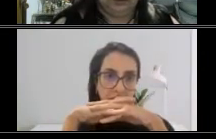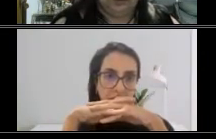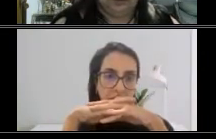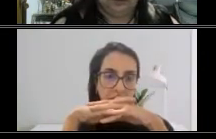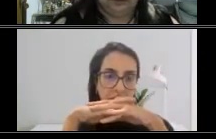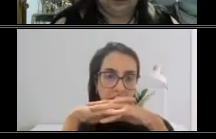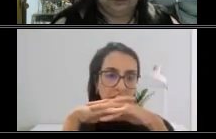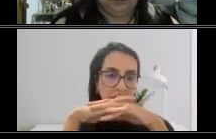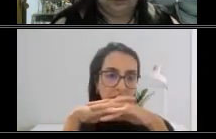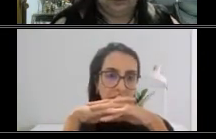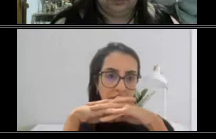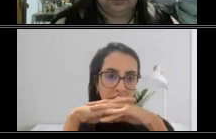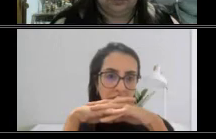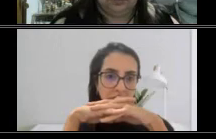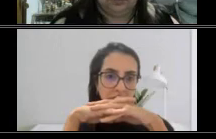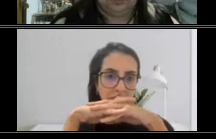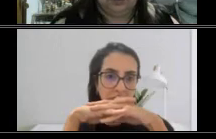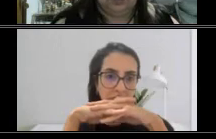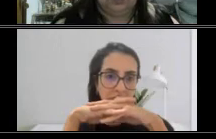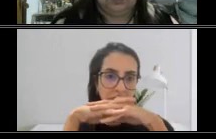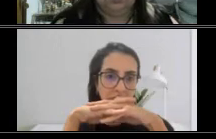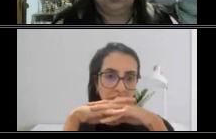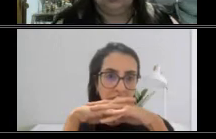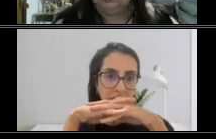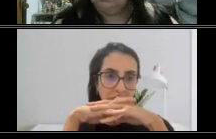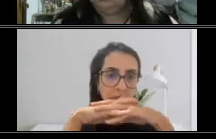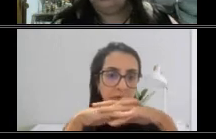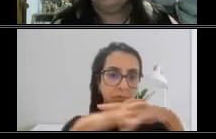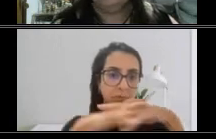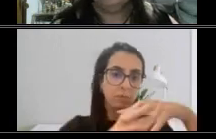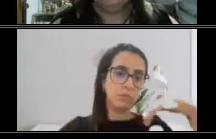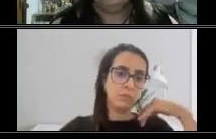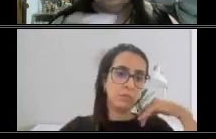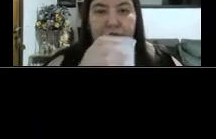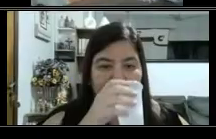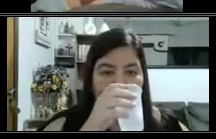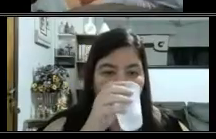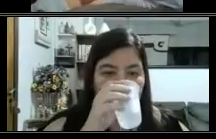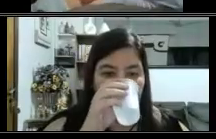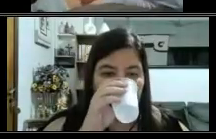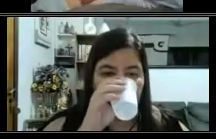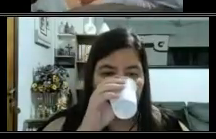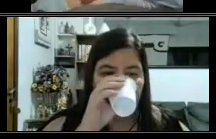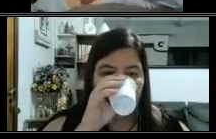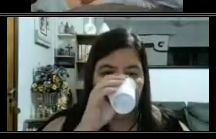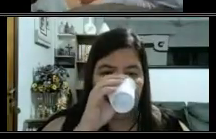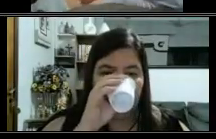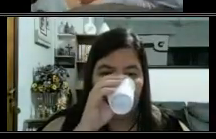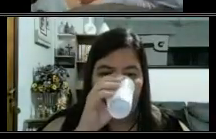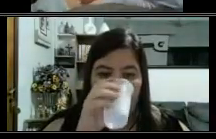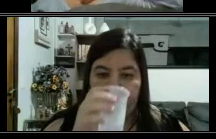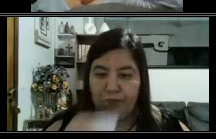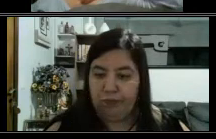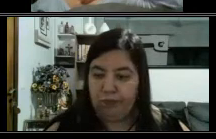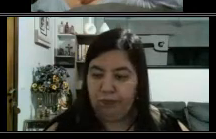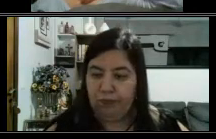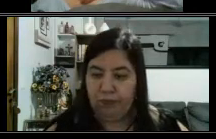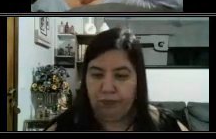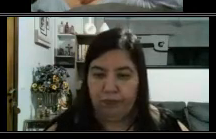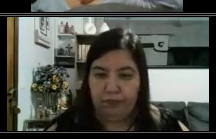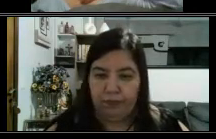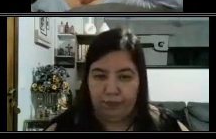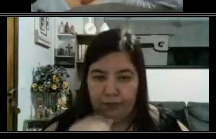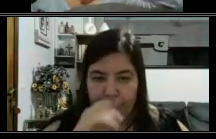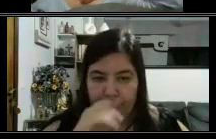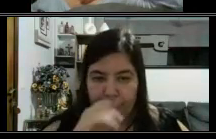Nessa membrana pré-sináptica, a gente tem uns receptores que vão captar